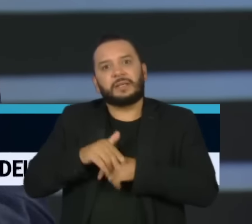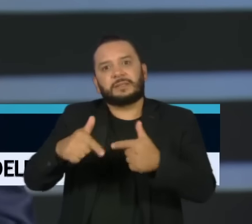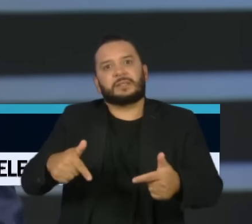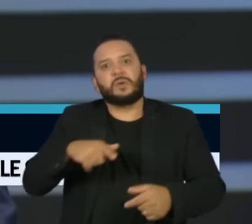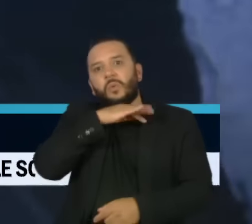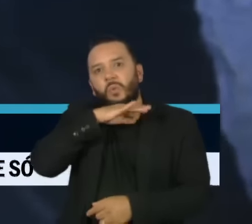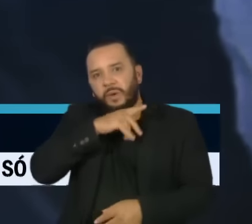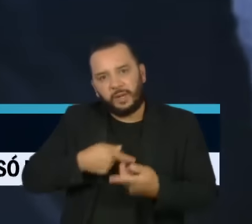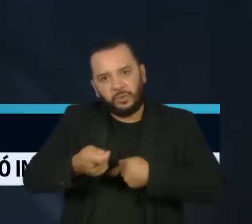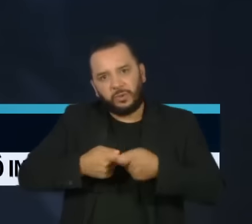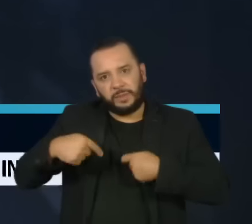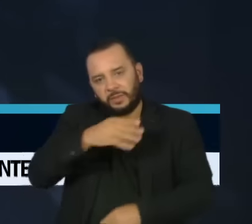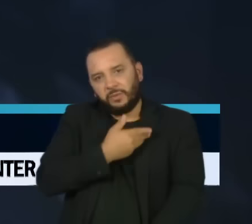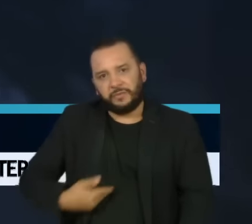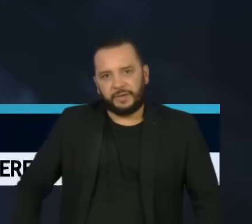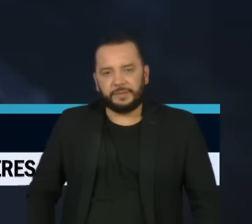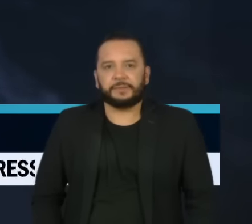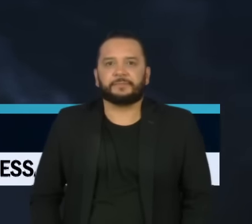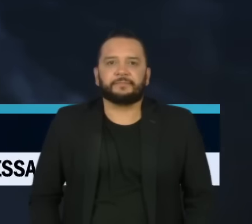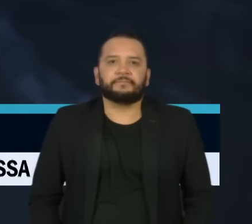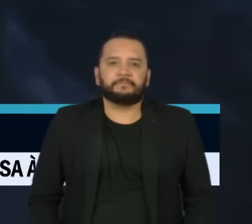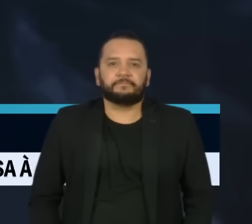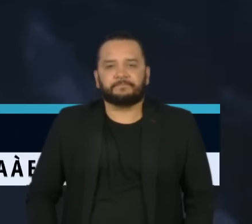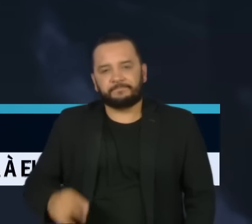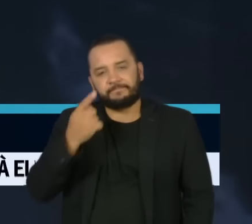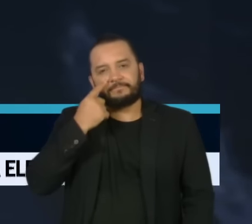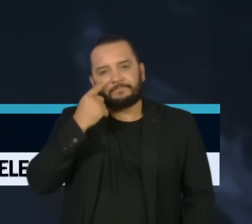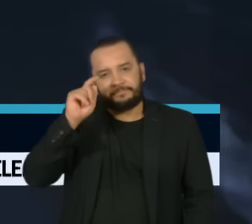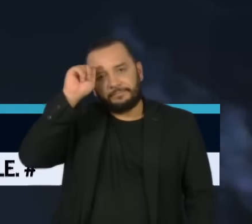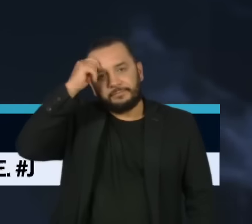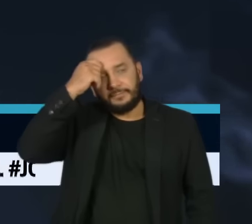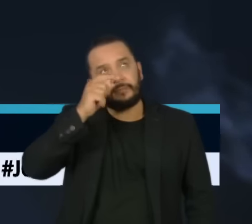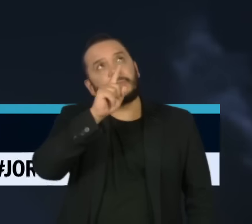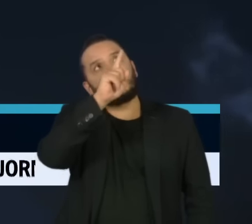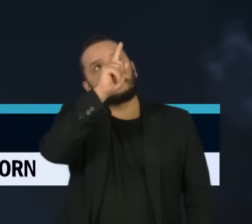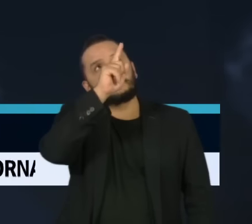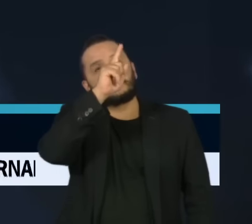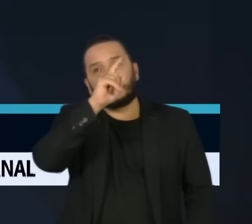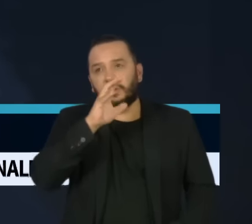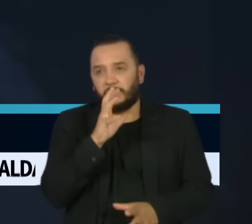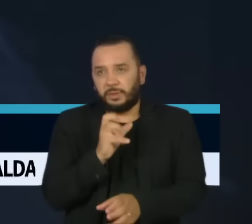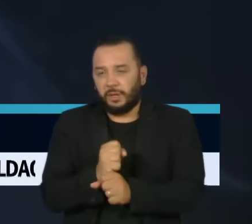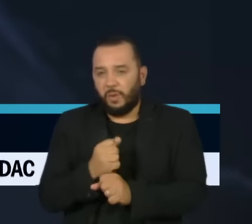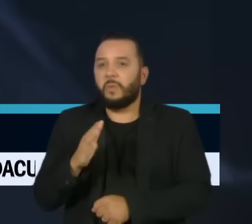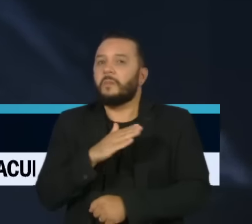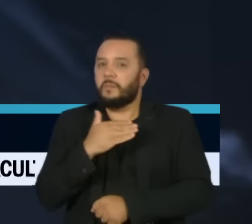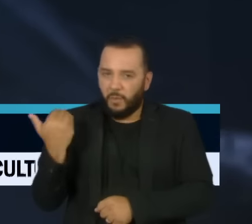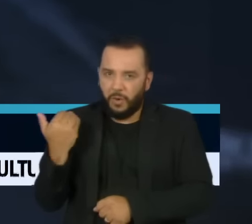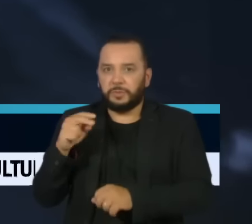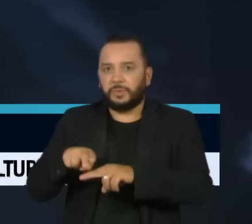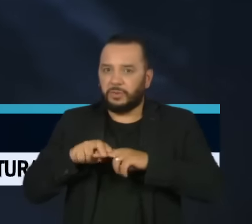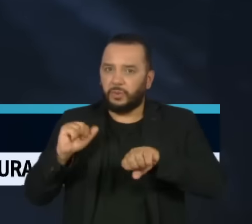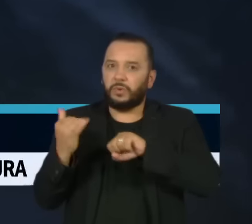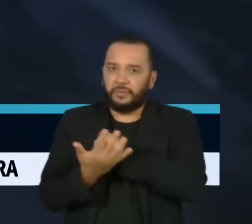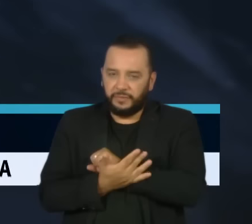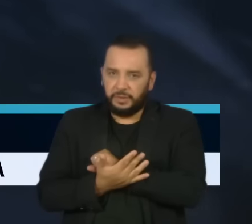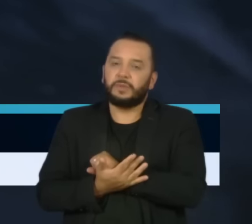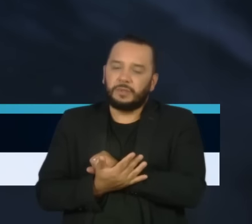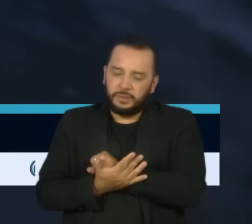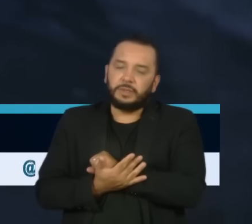governo. Estamos mostrando uma tarja preta à direita da sua tela com o número de óbitos acumulados desde o início da pandemia.